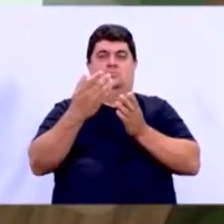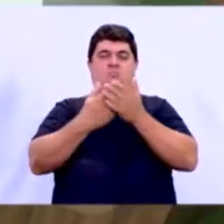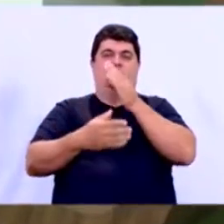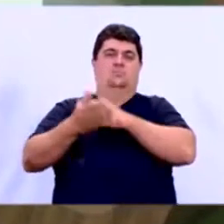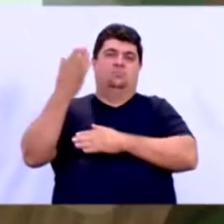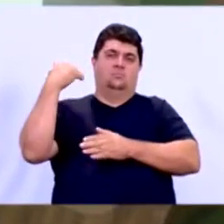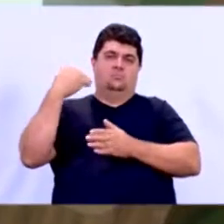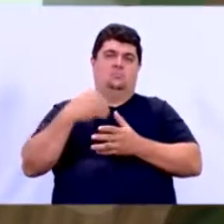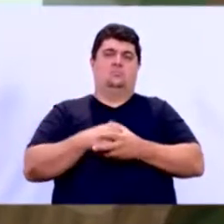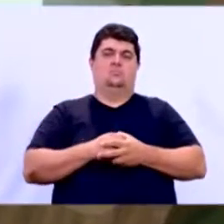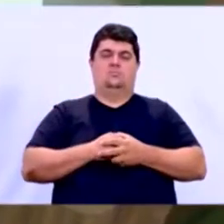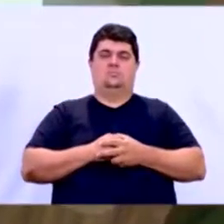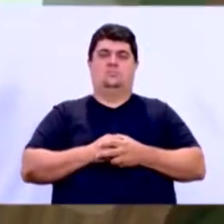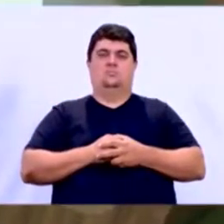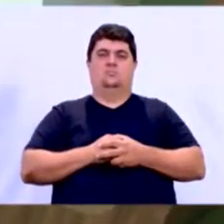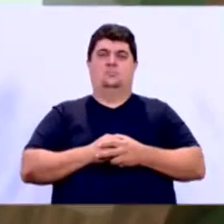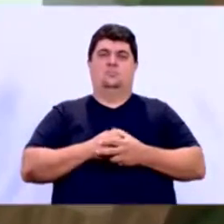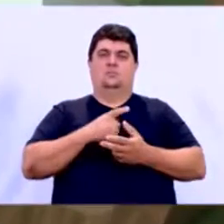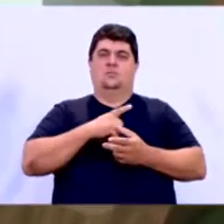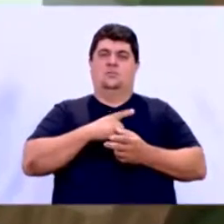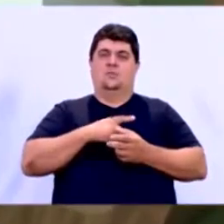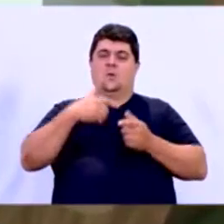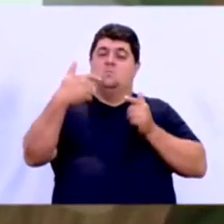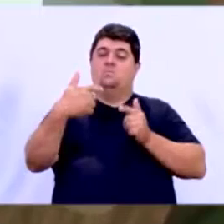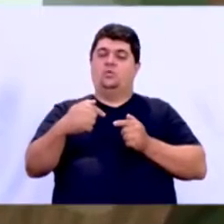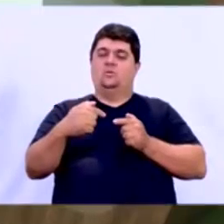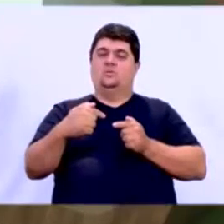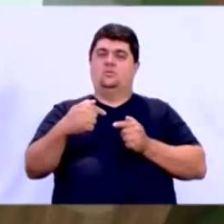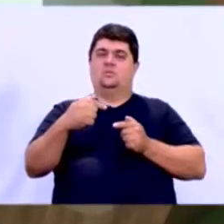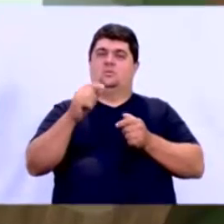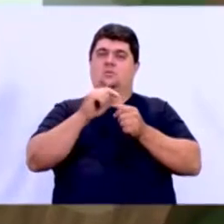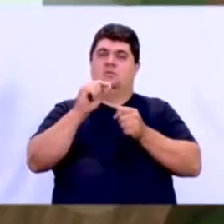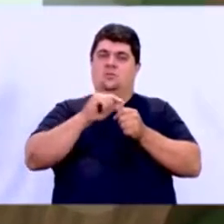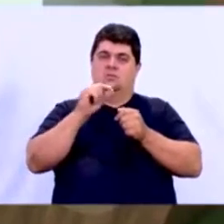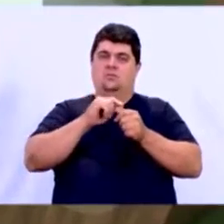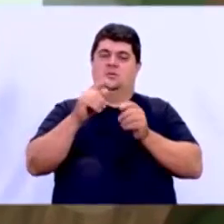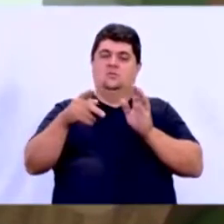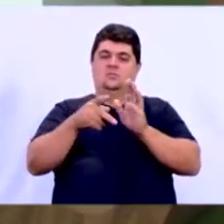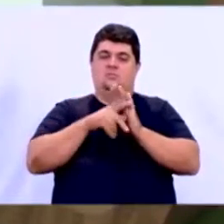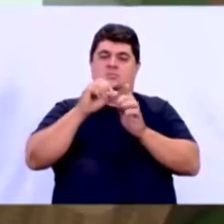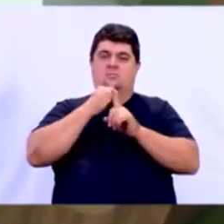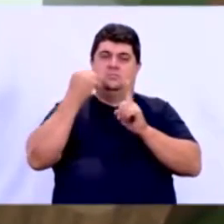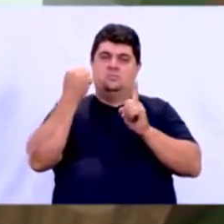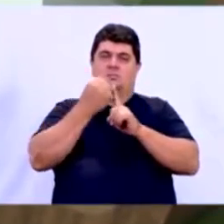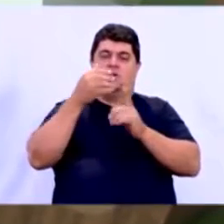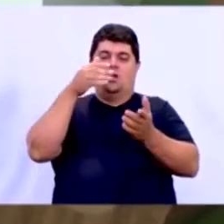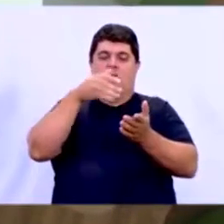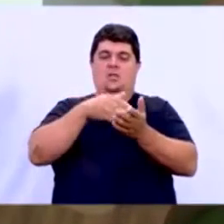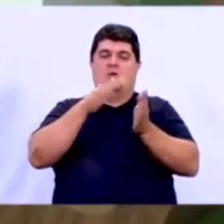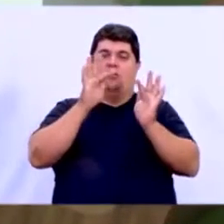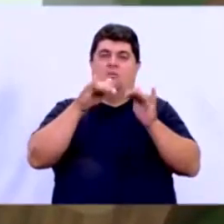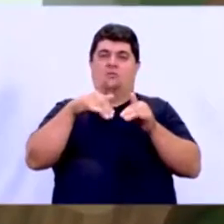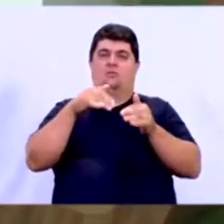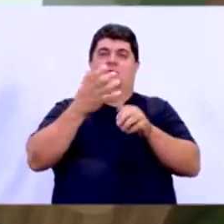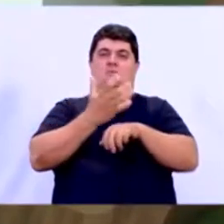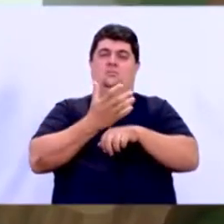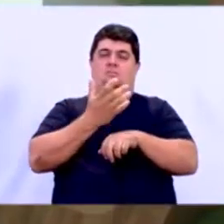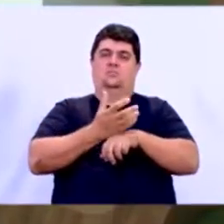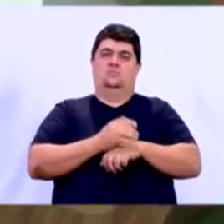anteriores. E fica ainda o nosso desafio, gente. Vamos fazer alguma atividade social aí até o final da nossa disciplina.